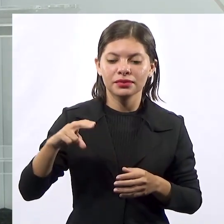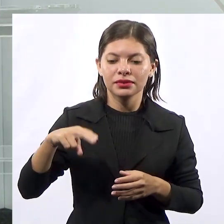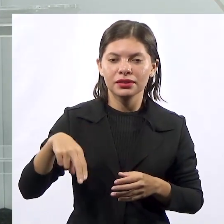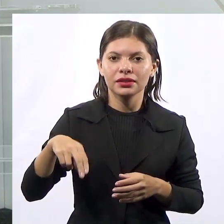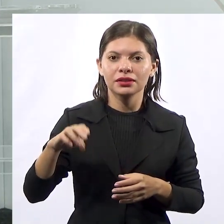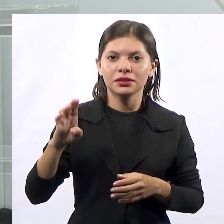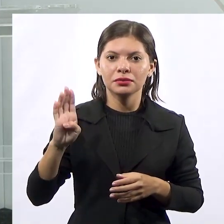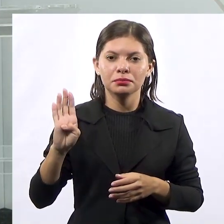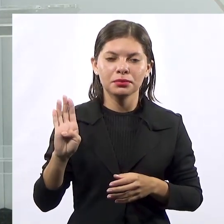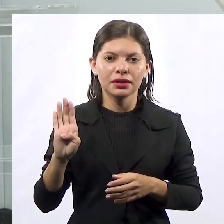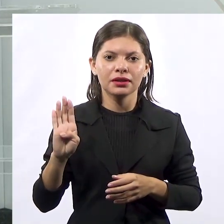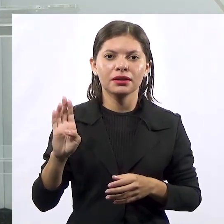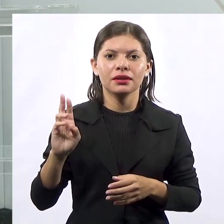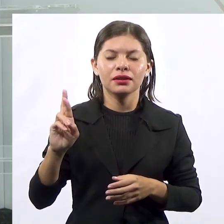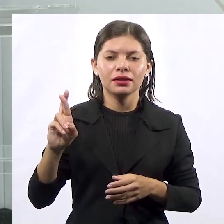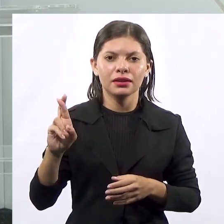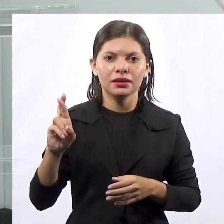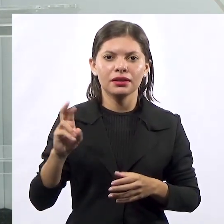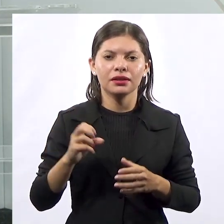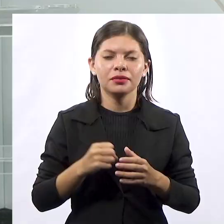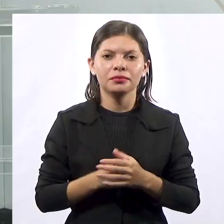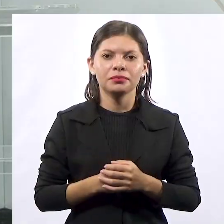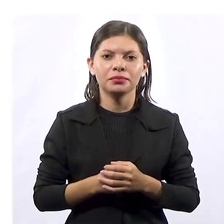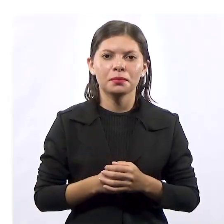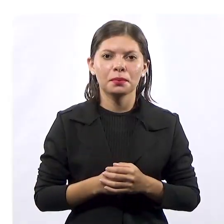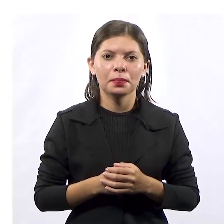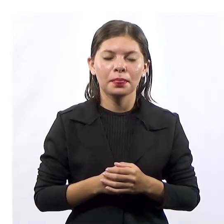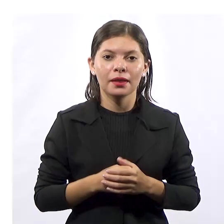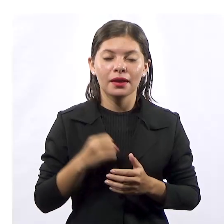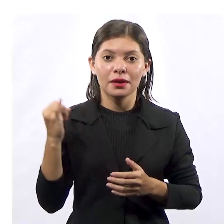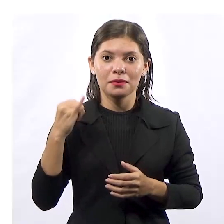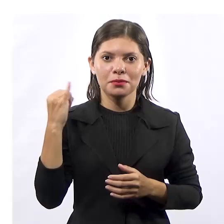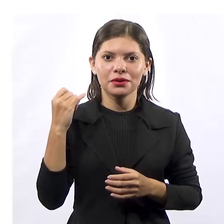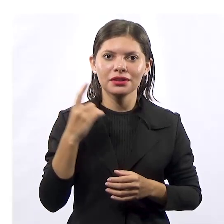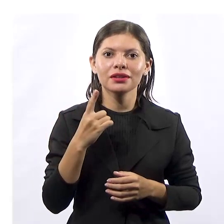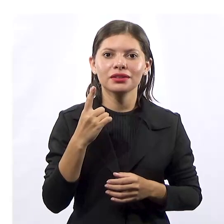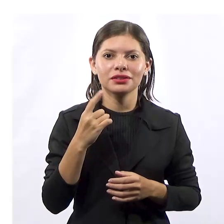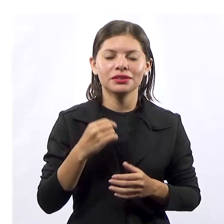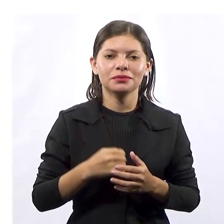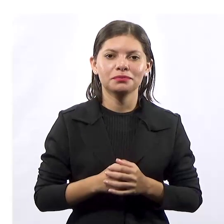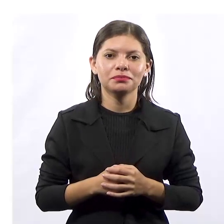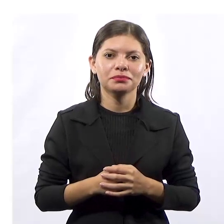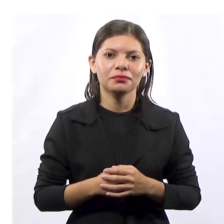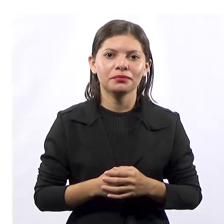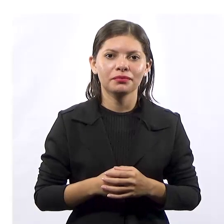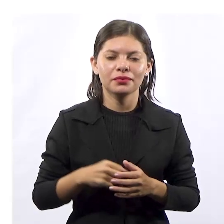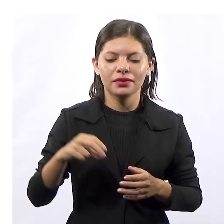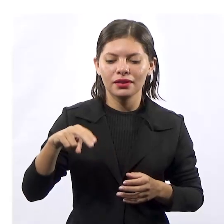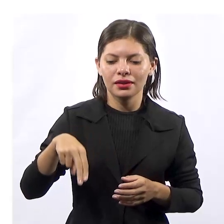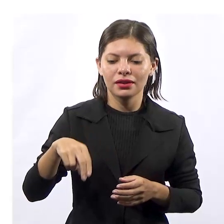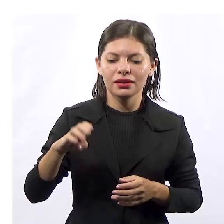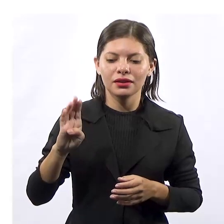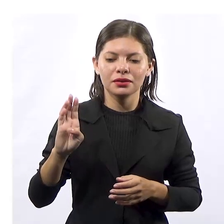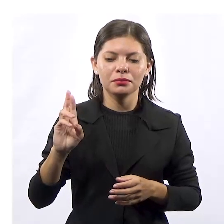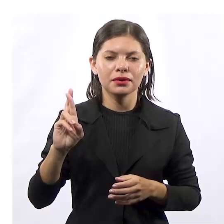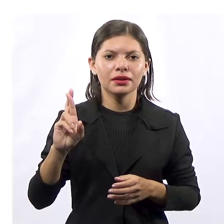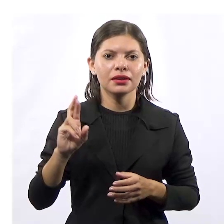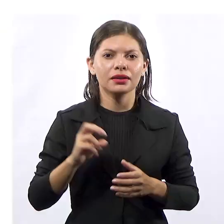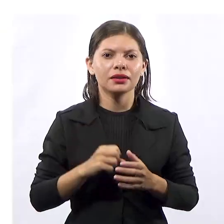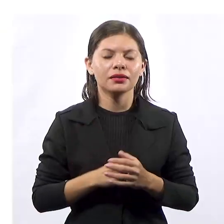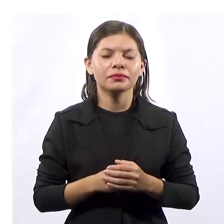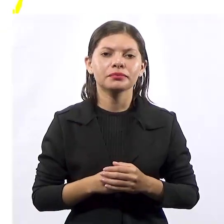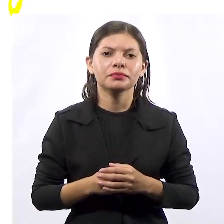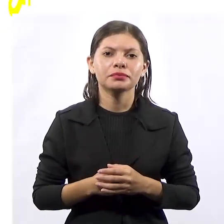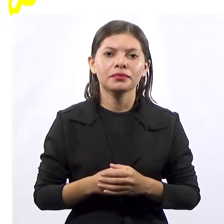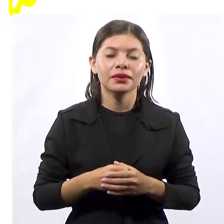NBR 6023 de 2018. Deixa eu até anotar aqui, olha, NBR 6023 de